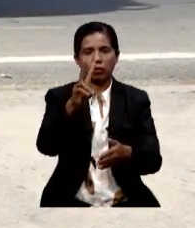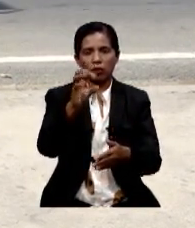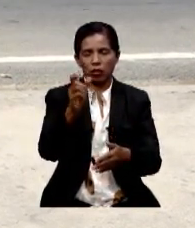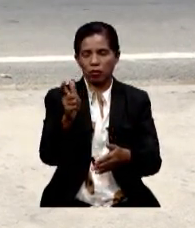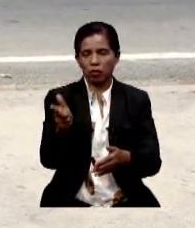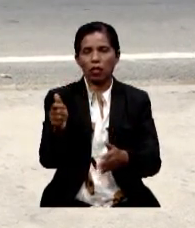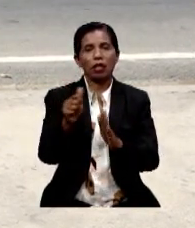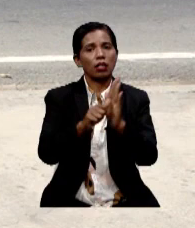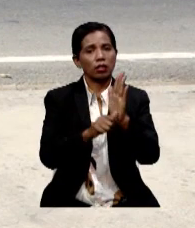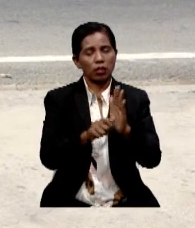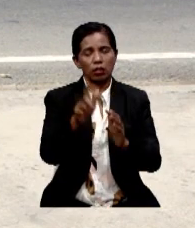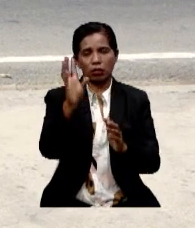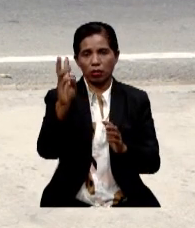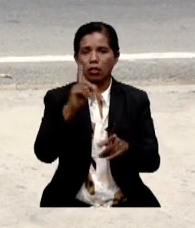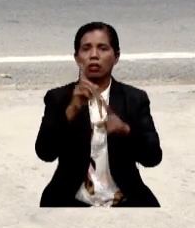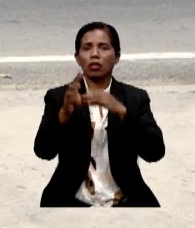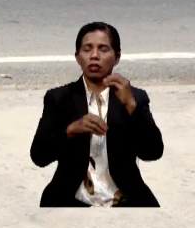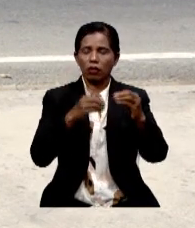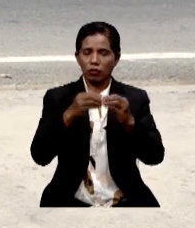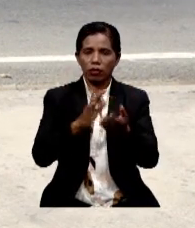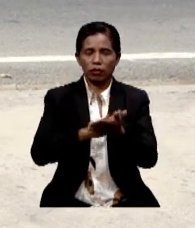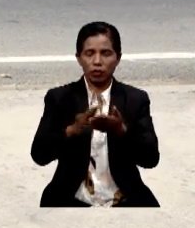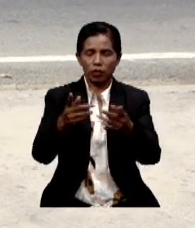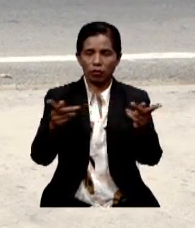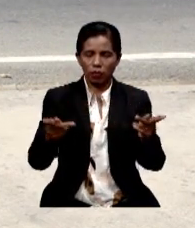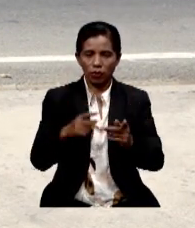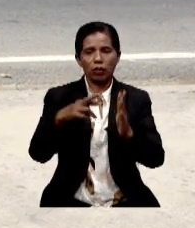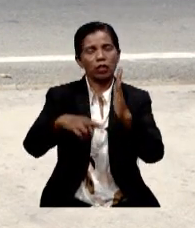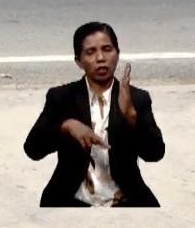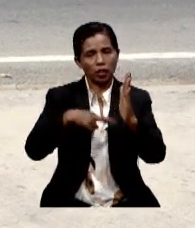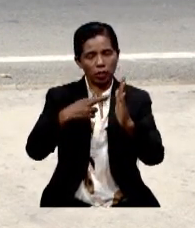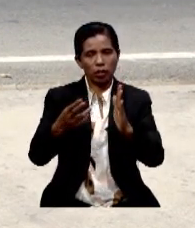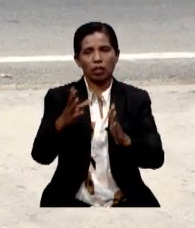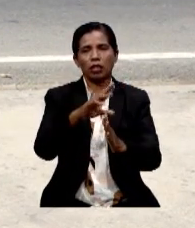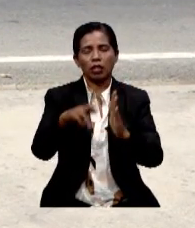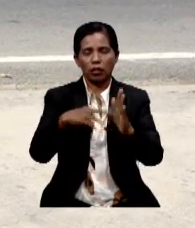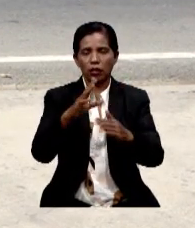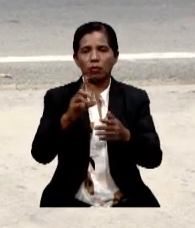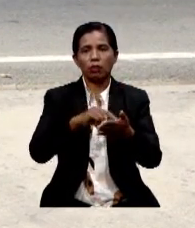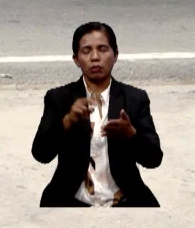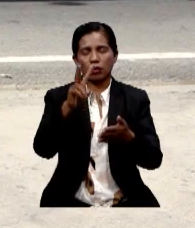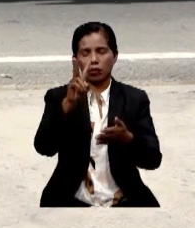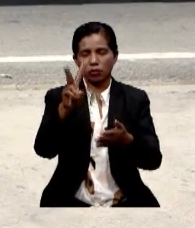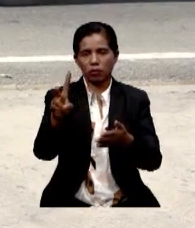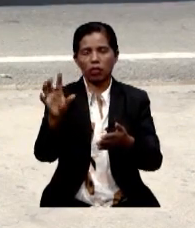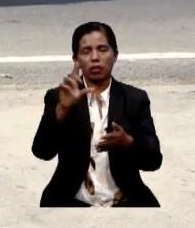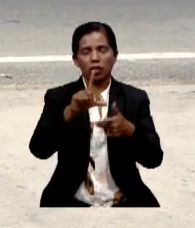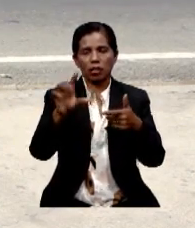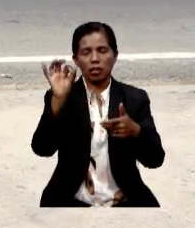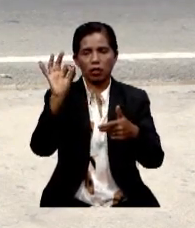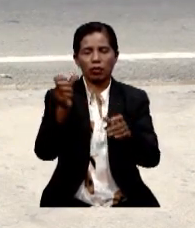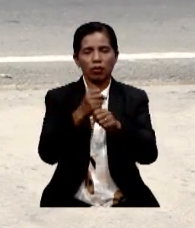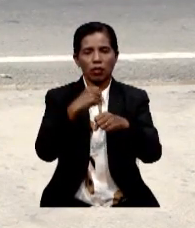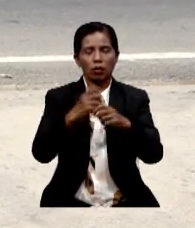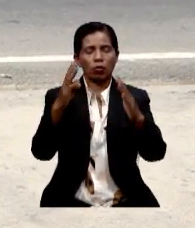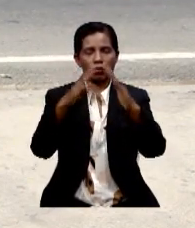artigo nen nebe colia conaba e zeni no ordem público número rua linha F, bando atu hal instalação ka construi